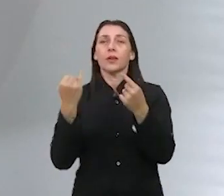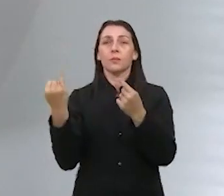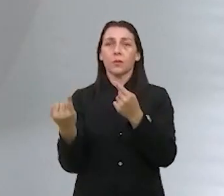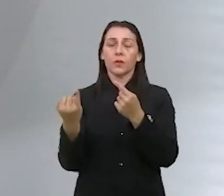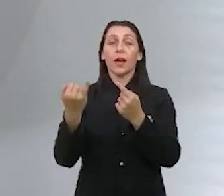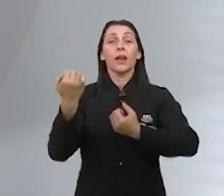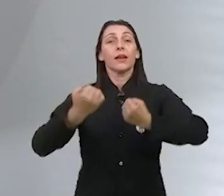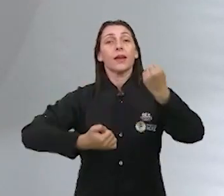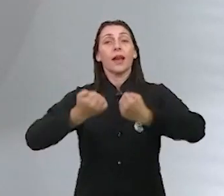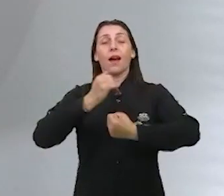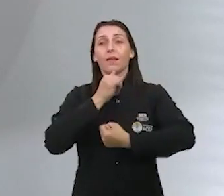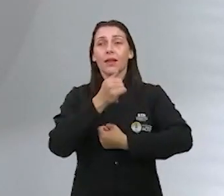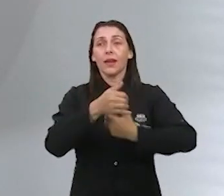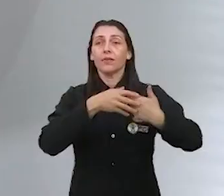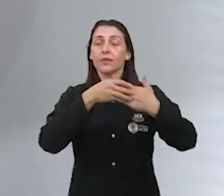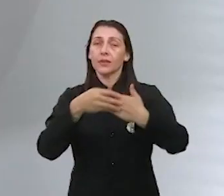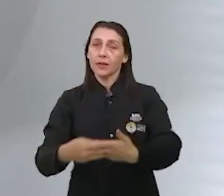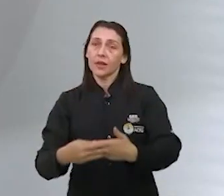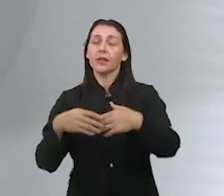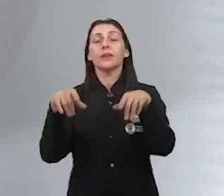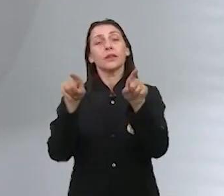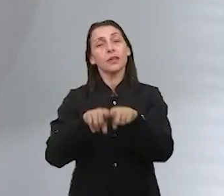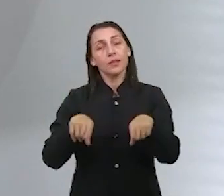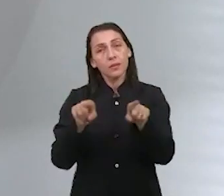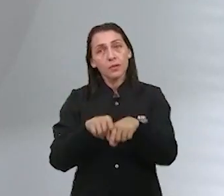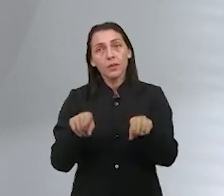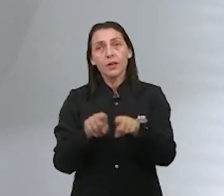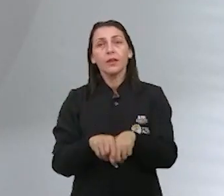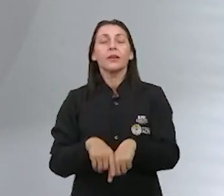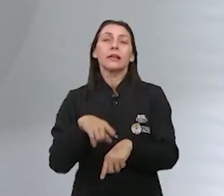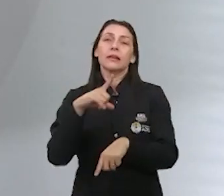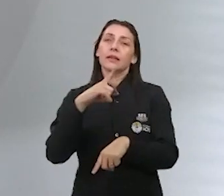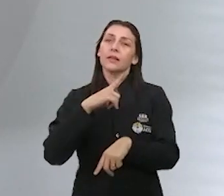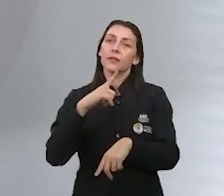carros elétricos que traz essa pegada, né? De você ter um